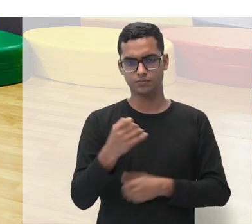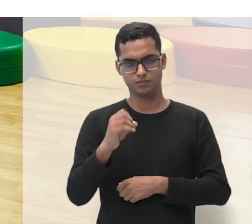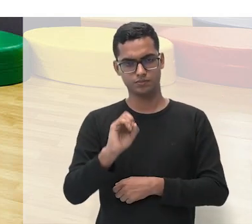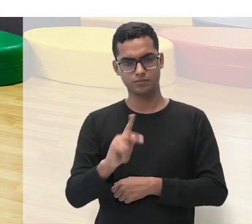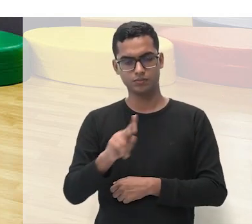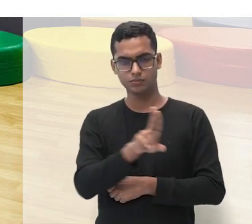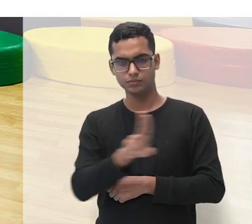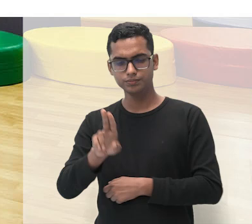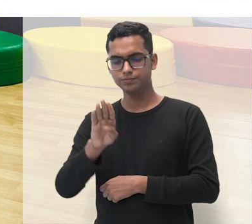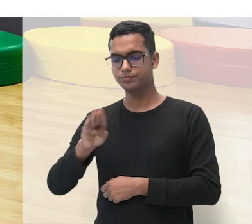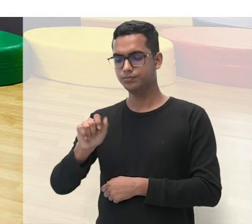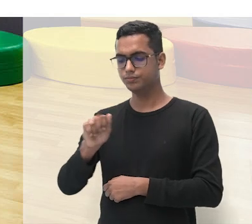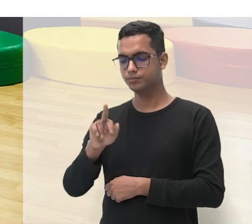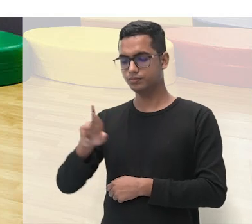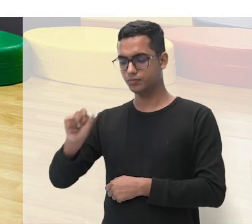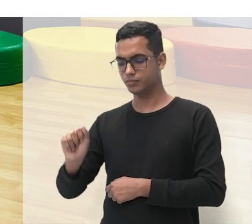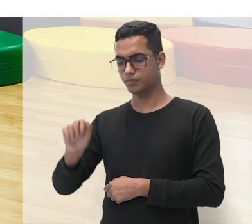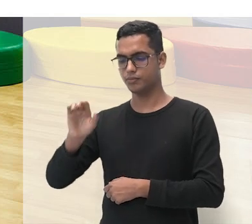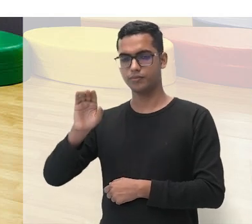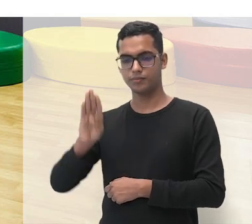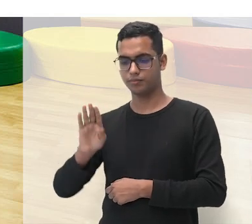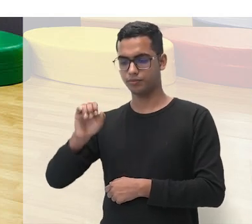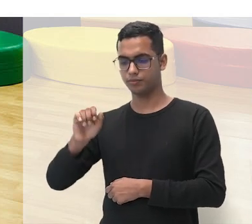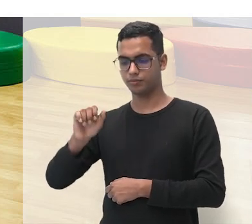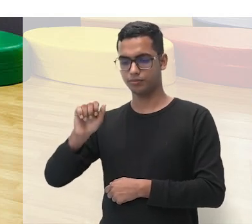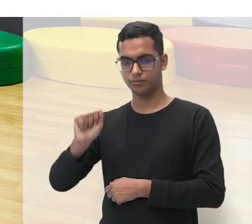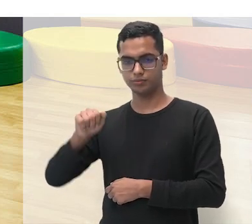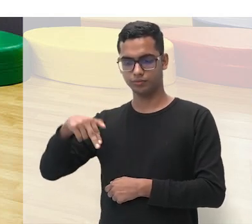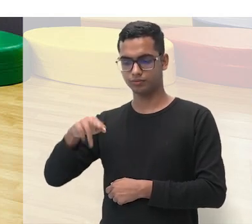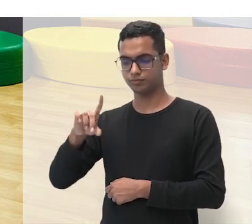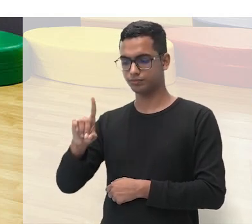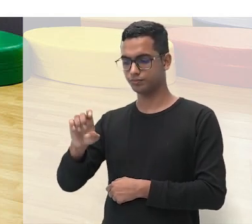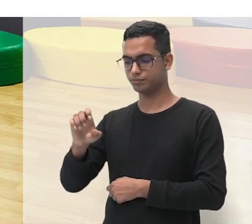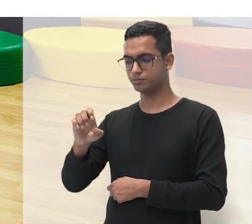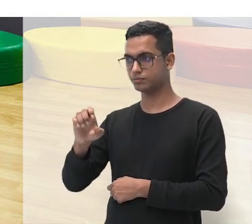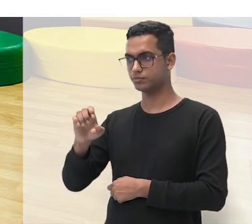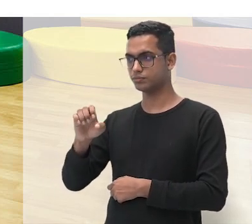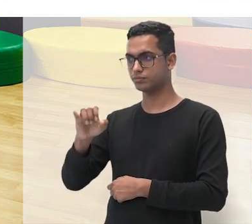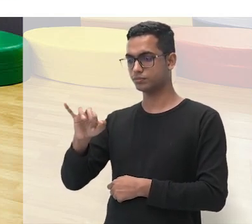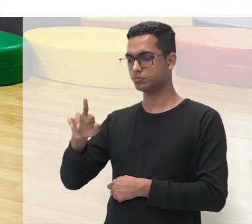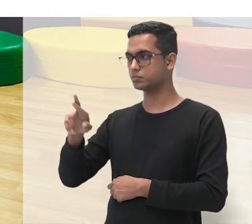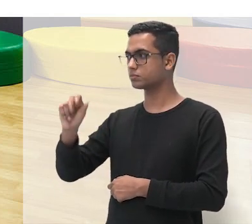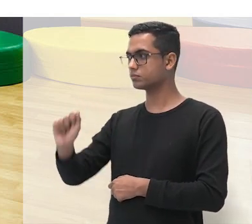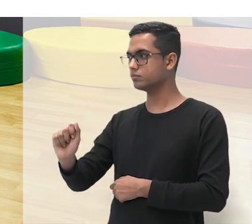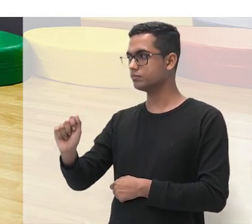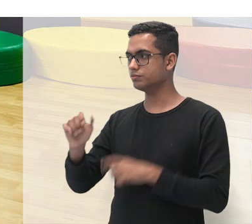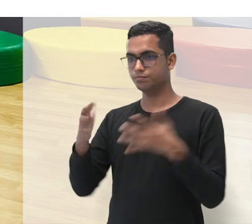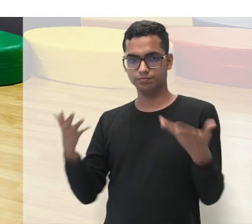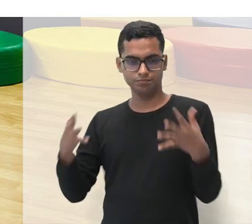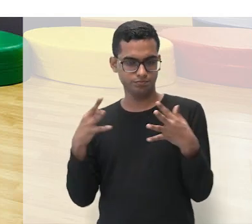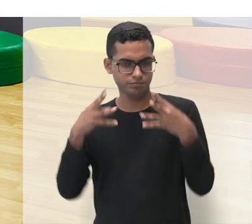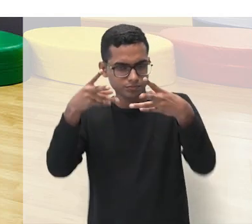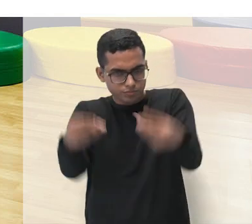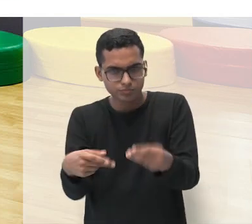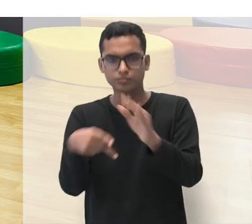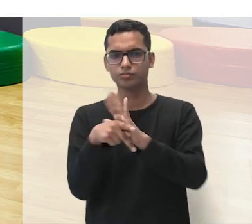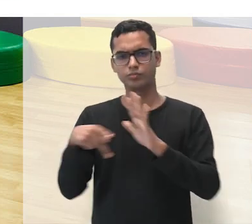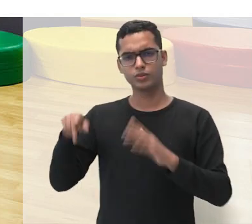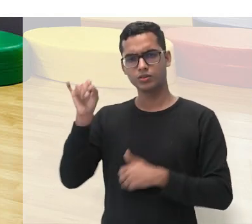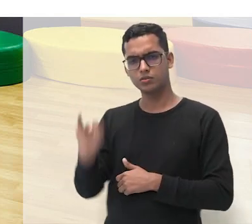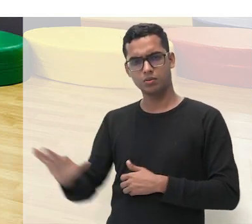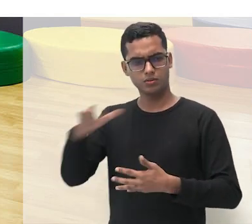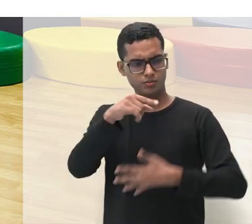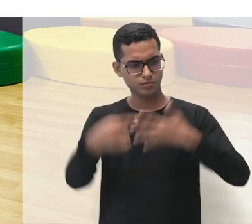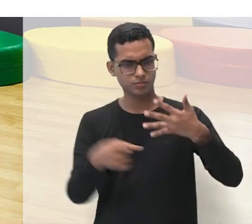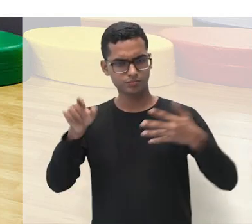Certo? Tenho certeza que vocês já brincaram e conhecem. Então, todos esses jogos, todas essas imagens que eu